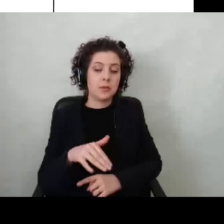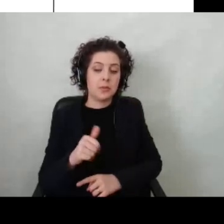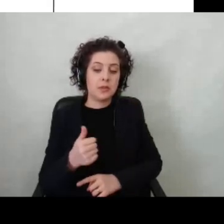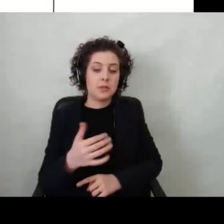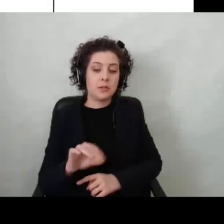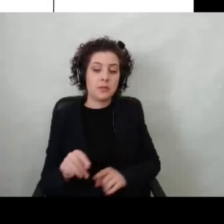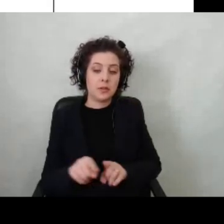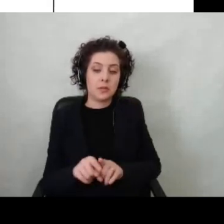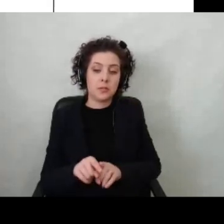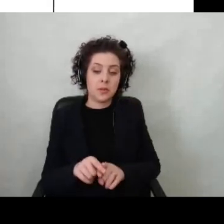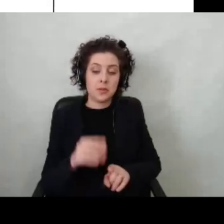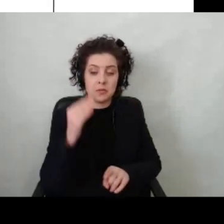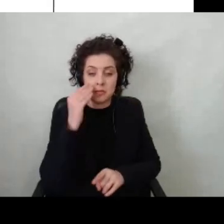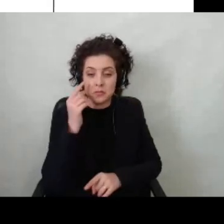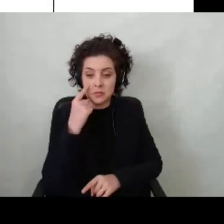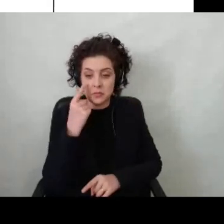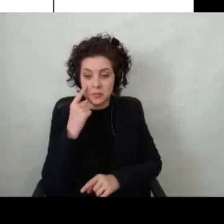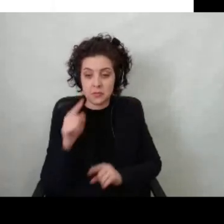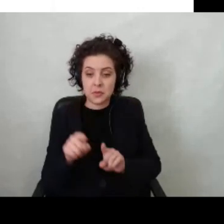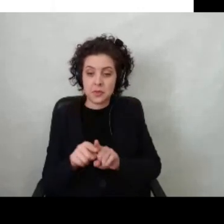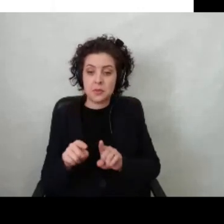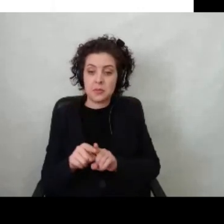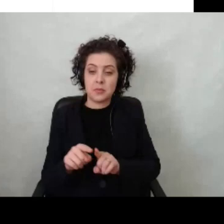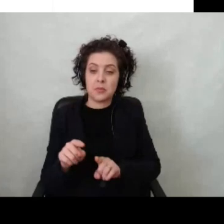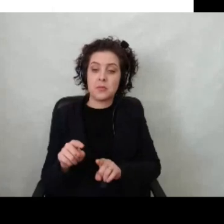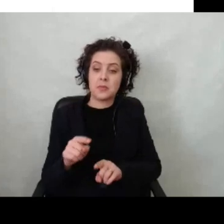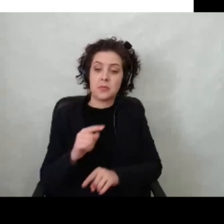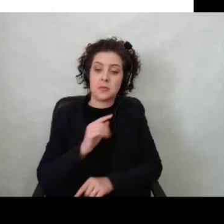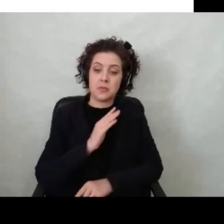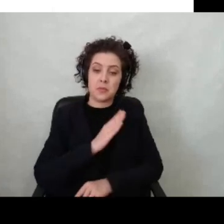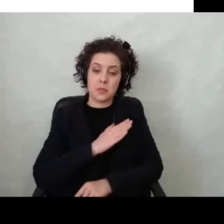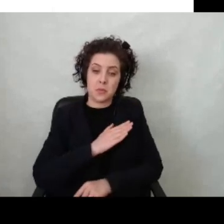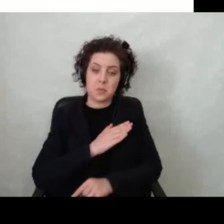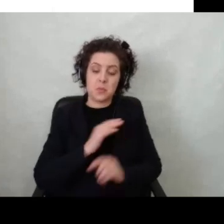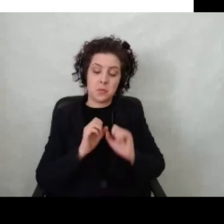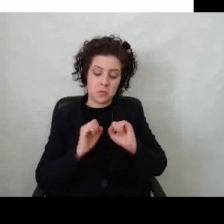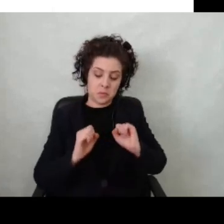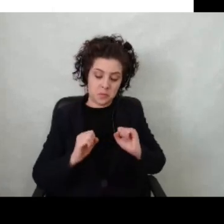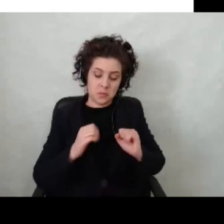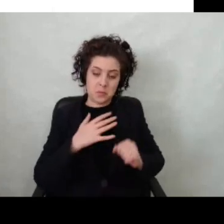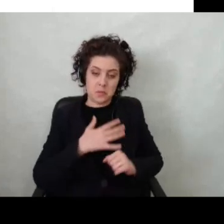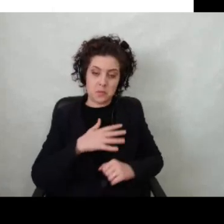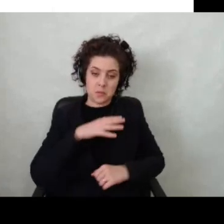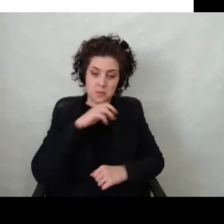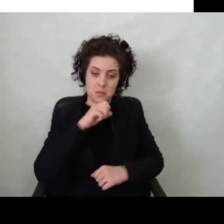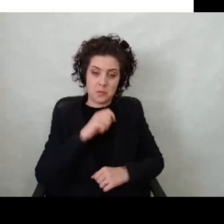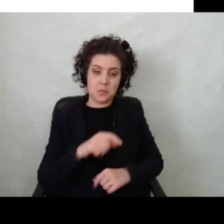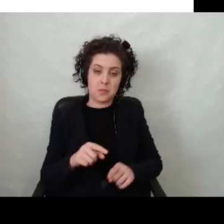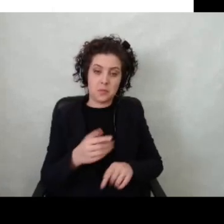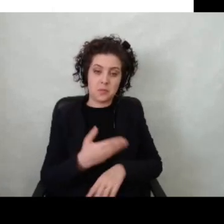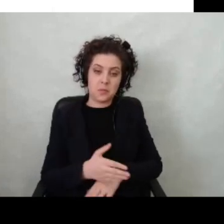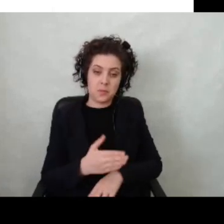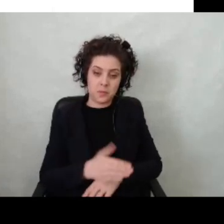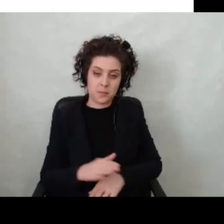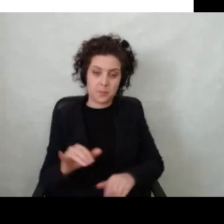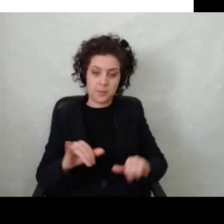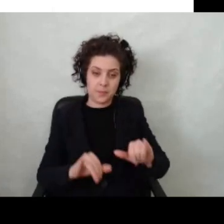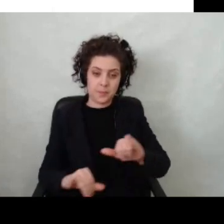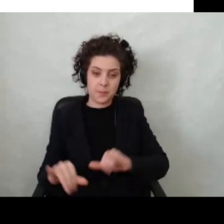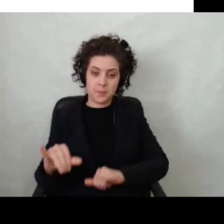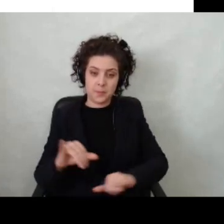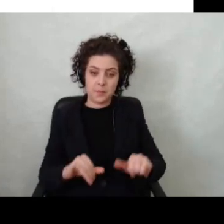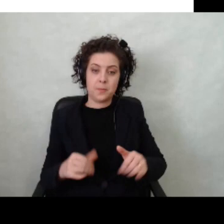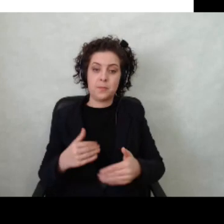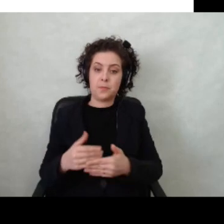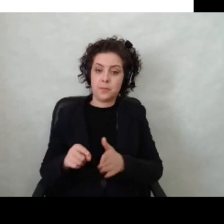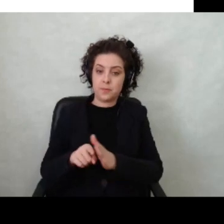estrógeno no sistema cardiovascular. Em termos de ensaios clínicos, então tem um estudo em andamento com